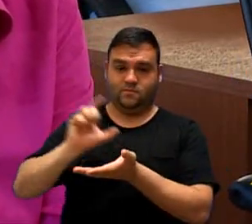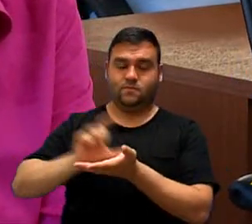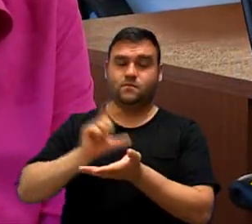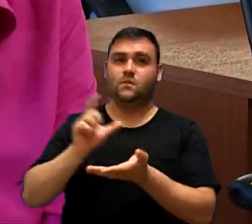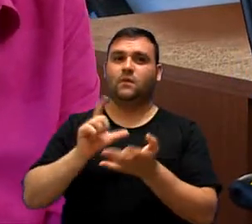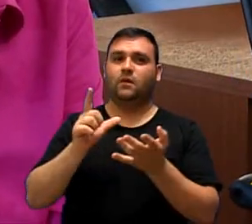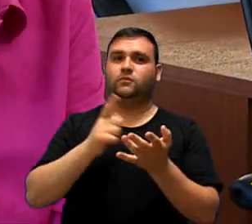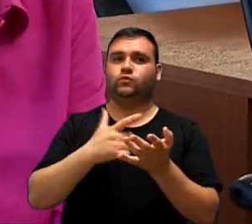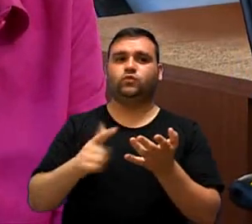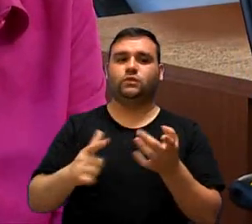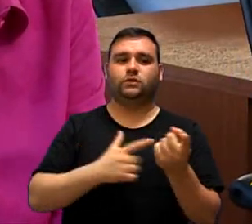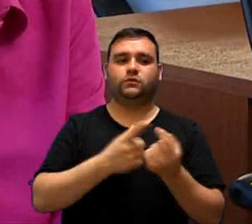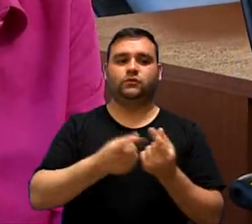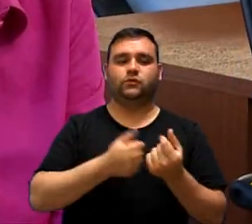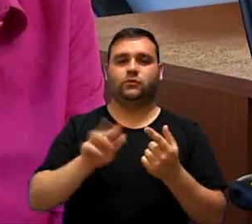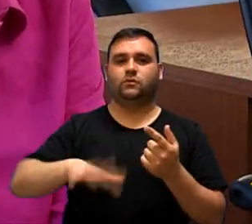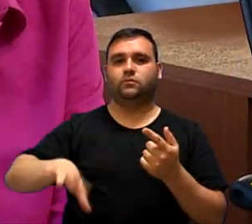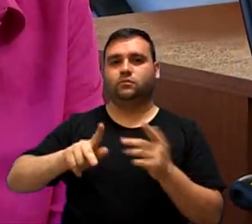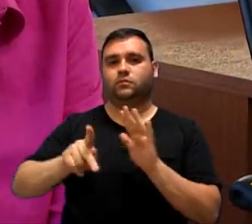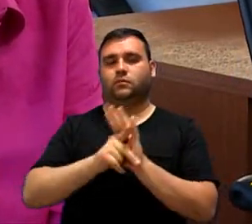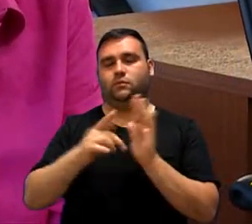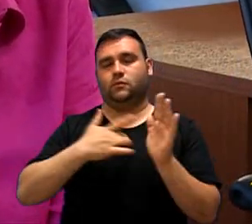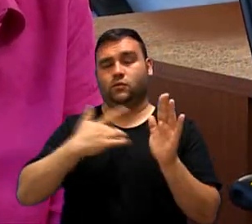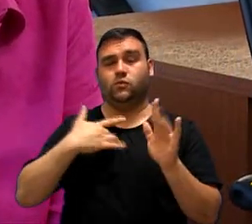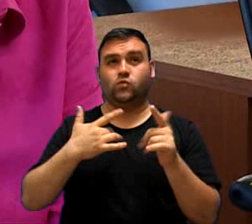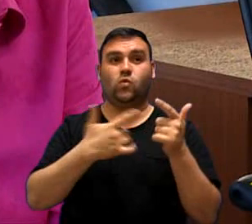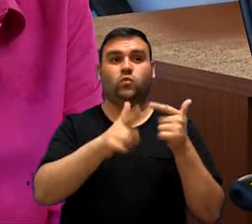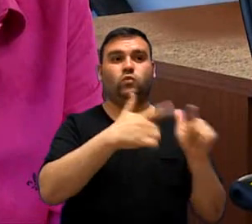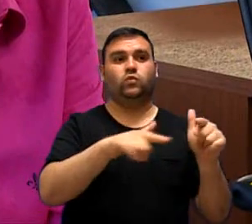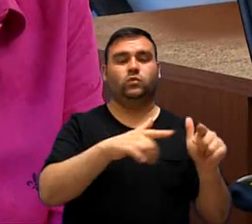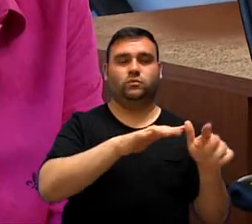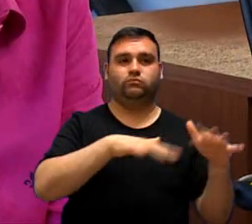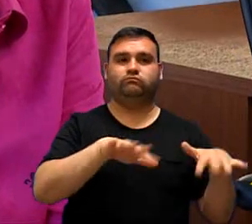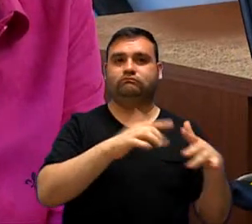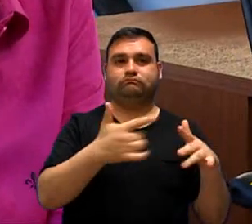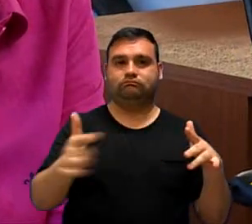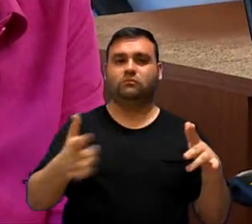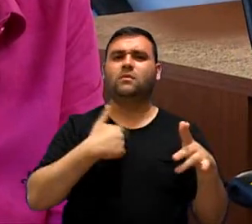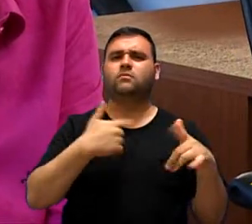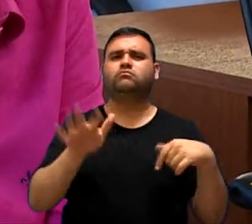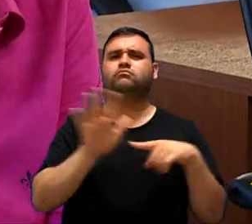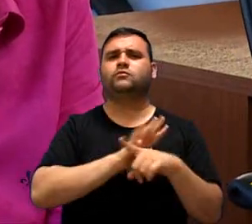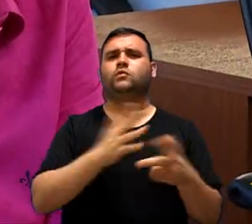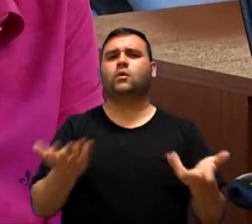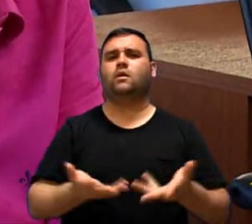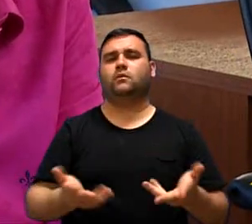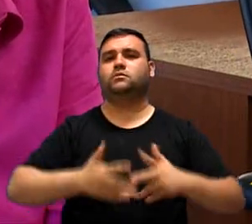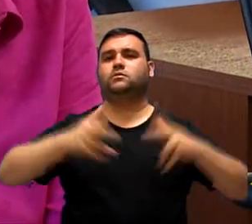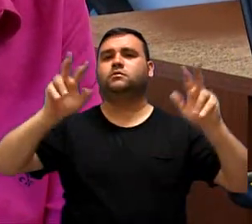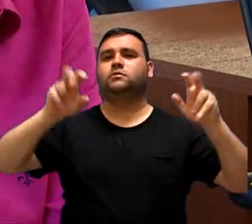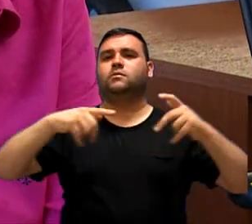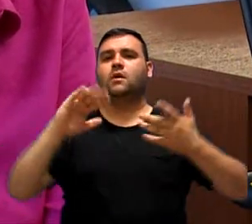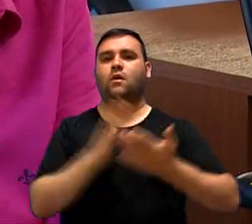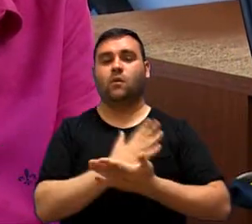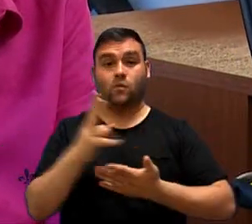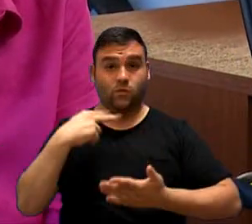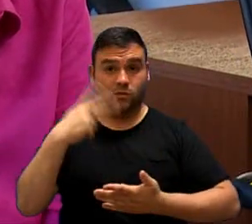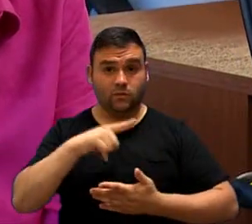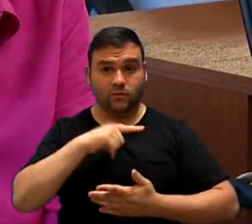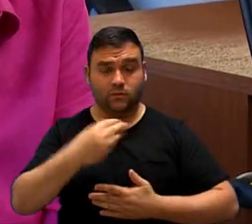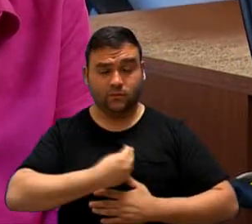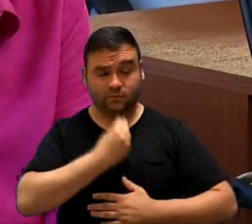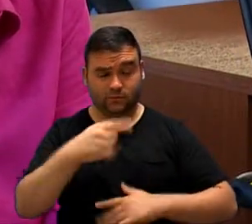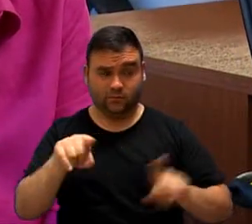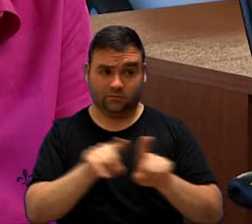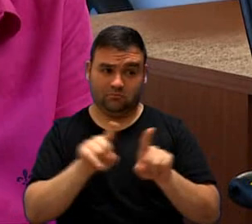está havendo recursos nem na área da saúde e algumas outras áreas. E eu pergunto para o senhor o seguinte, muitos vereadores aqui, inclusive